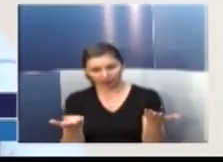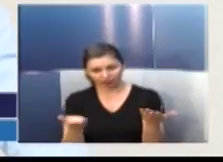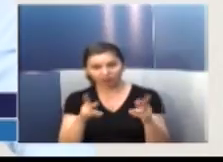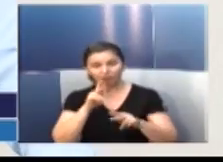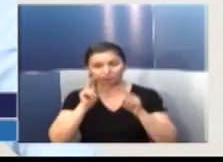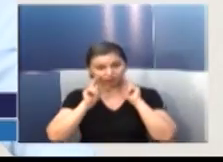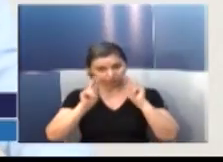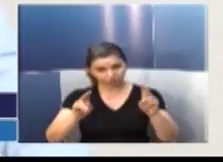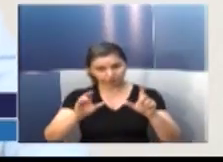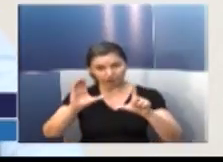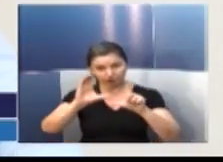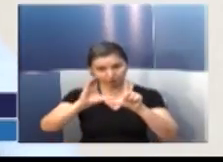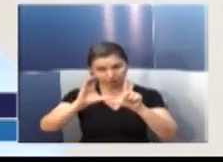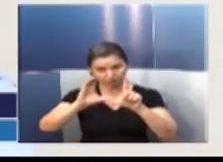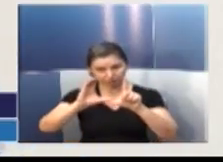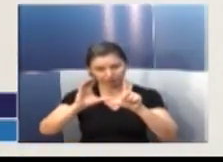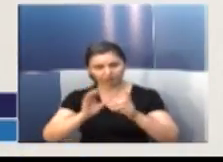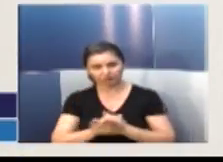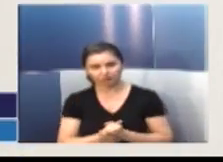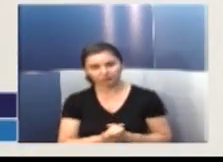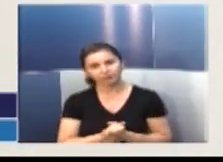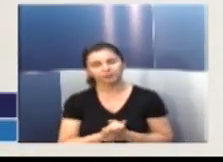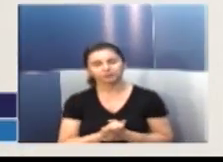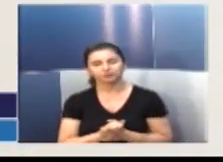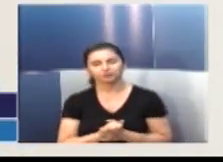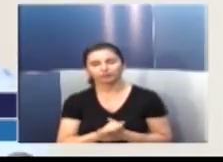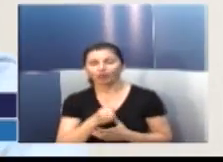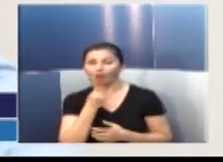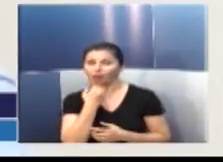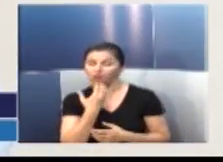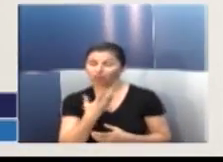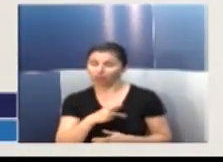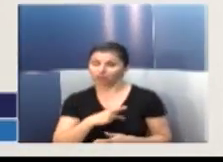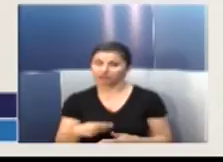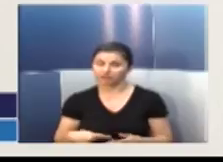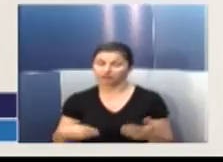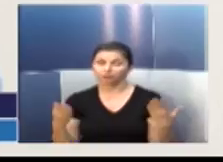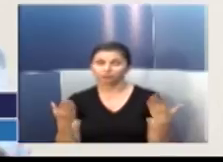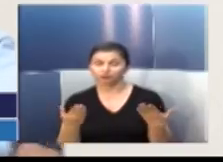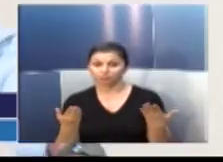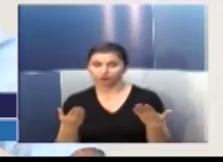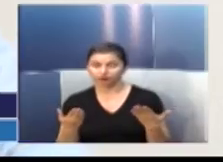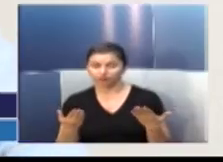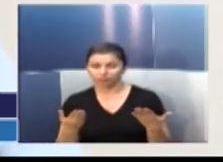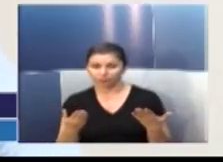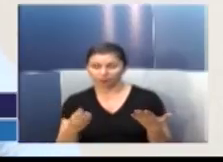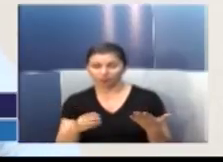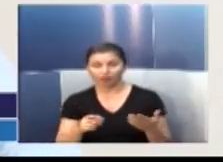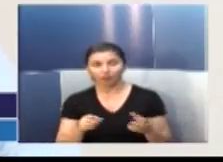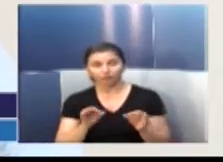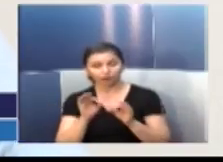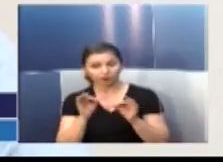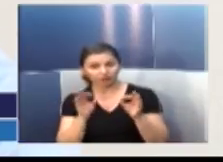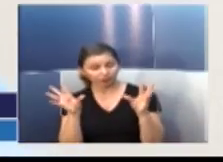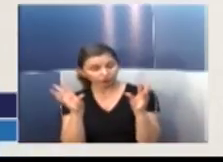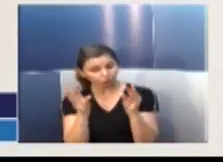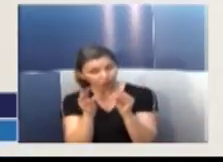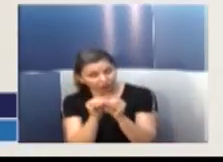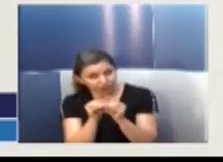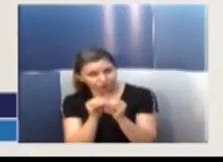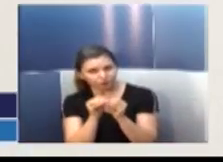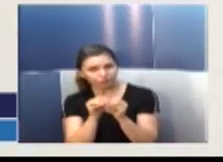nos assistem e nos veem através da TV Câmara. Bom, senhor presidente, nessa tarde eu tinha feito aqui um resumo do que eu ia fazer na